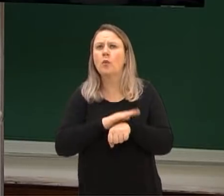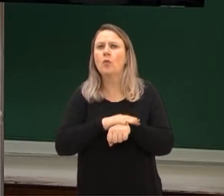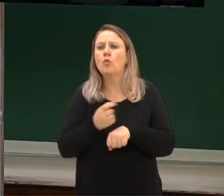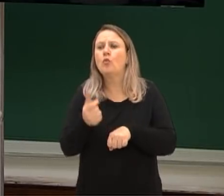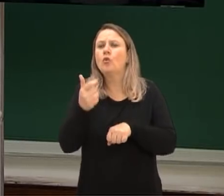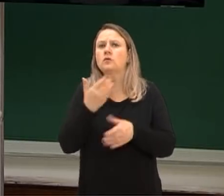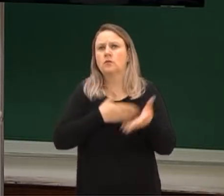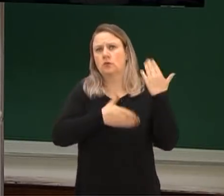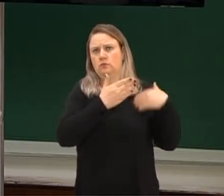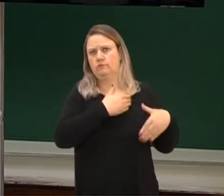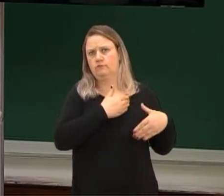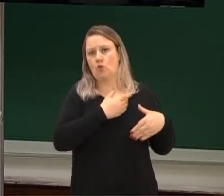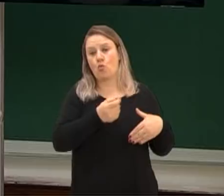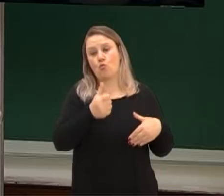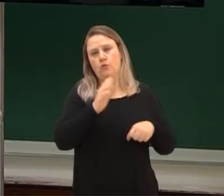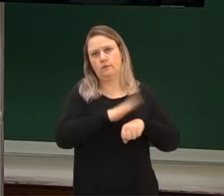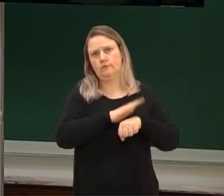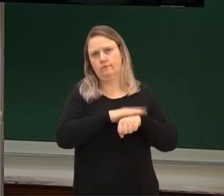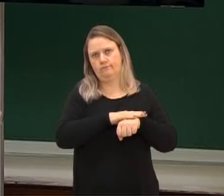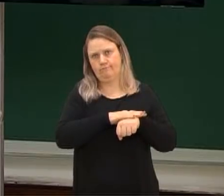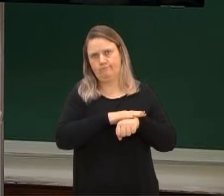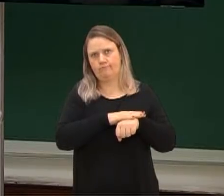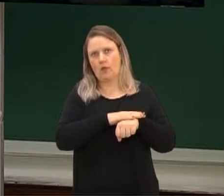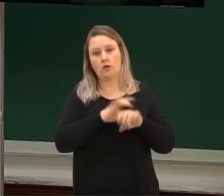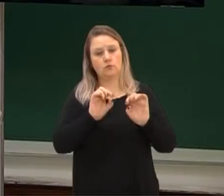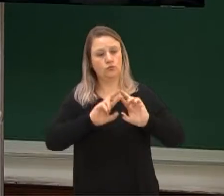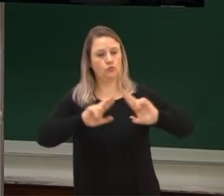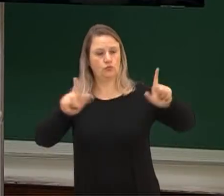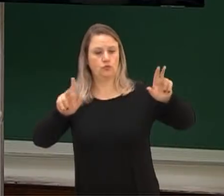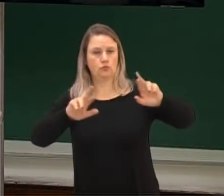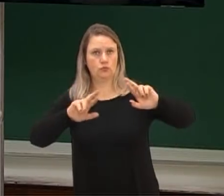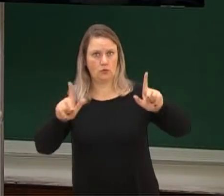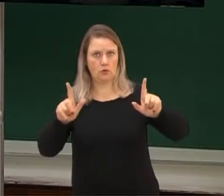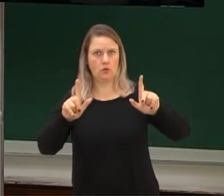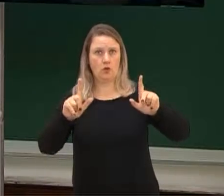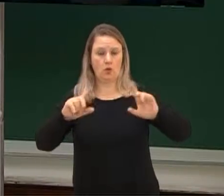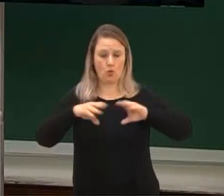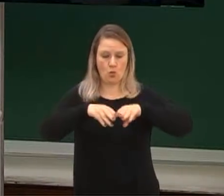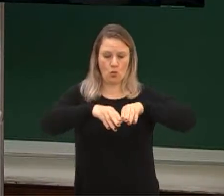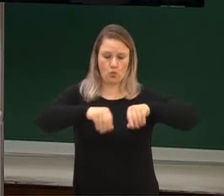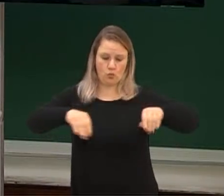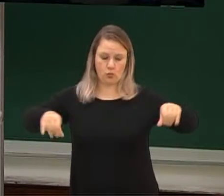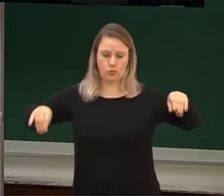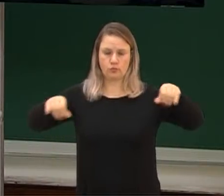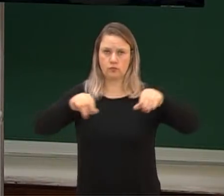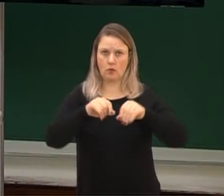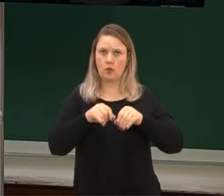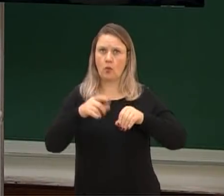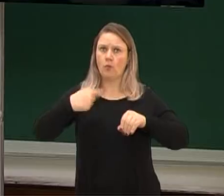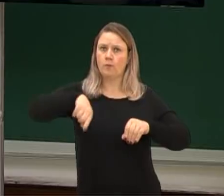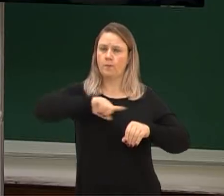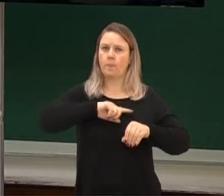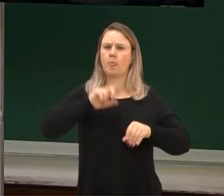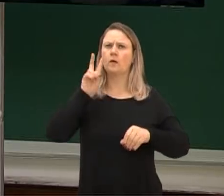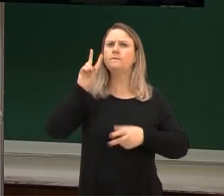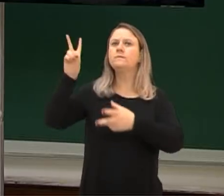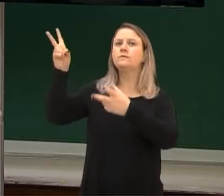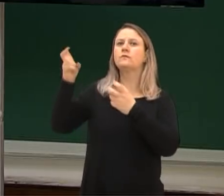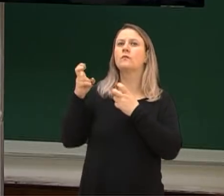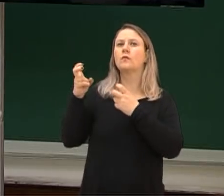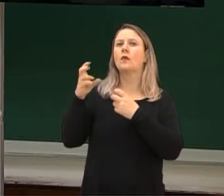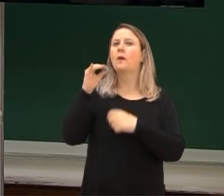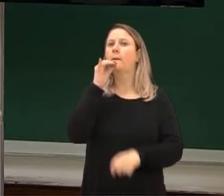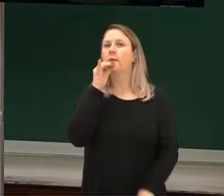o tempo geológico é um tempo completamente diferente do nosso, né? Quando a gente fala que a Cordilheira